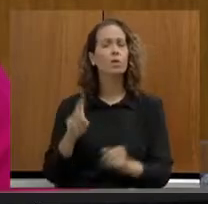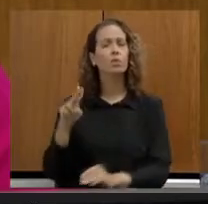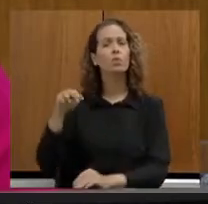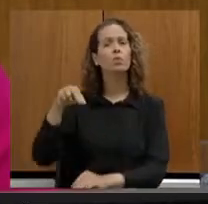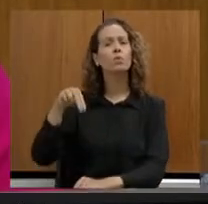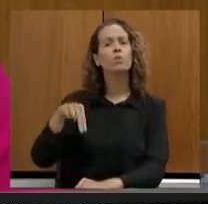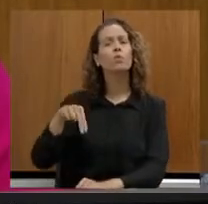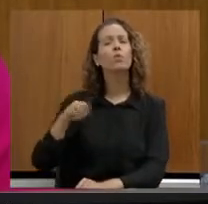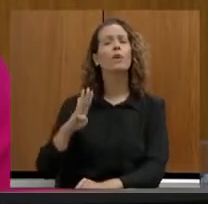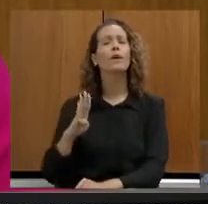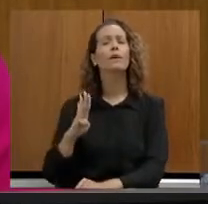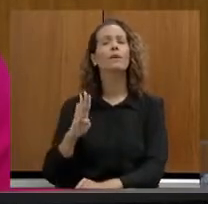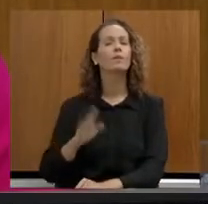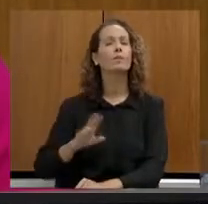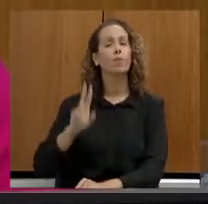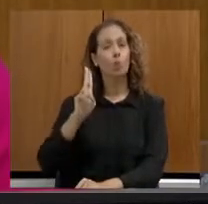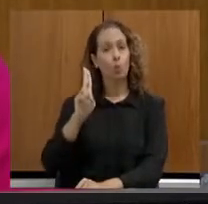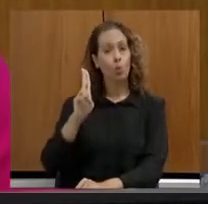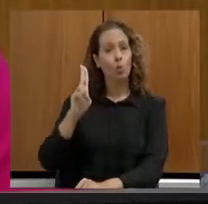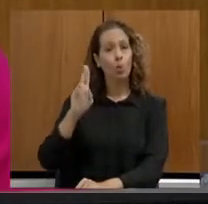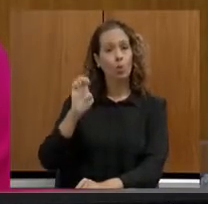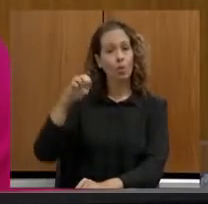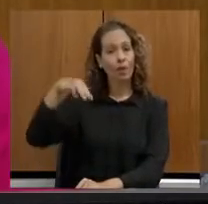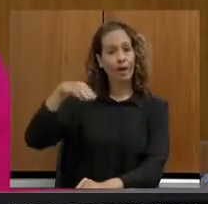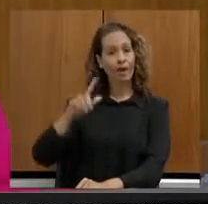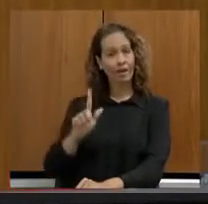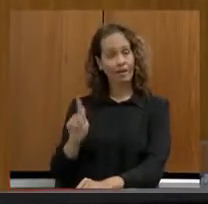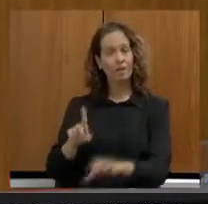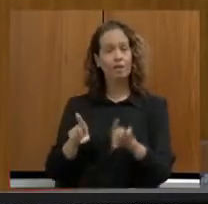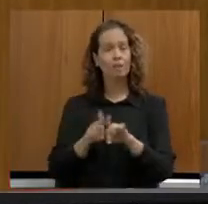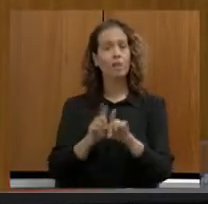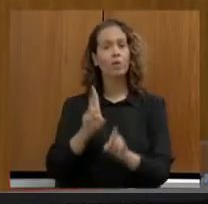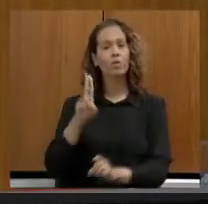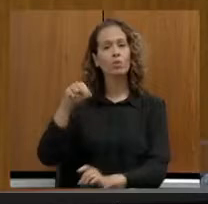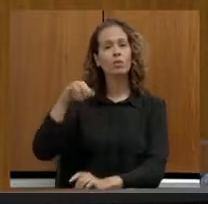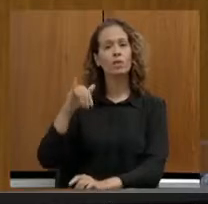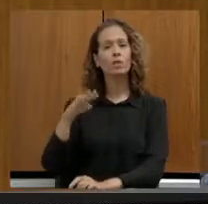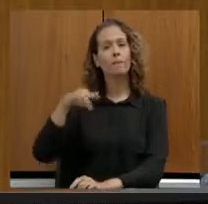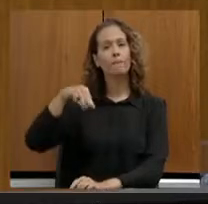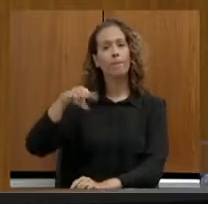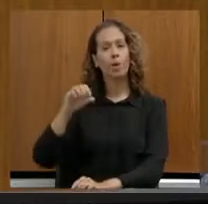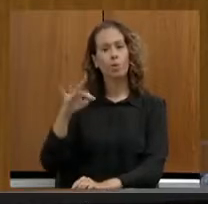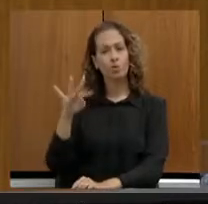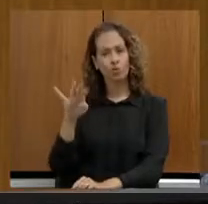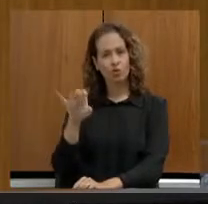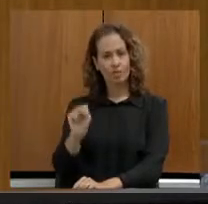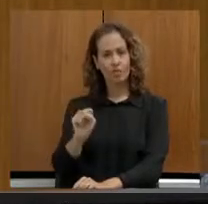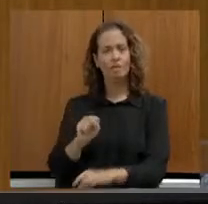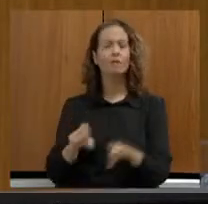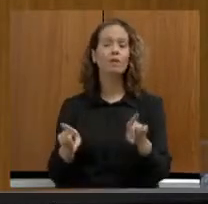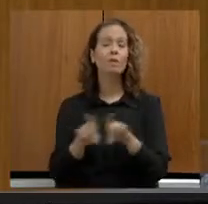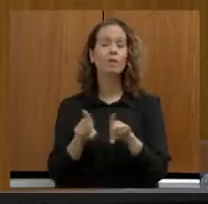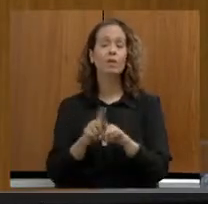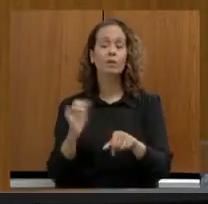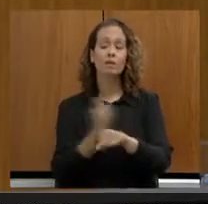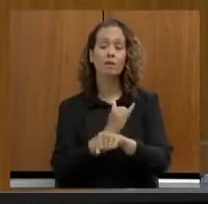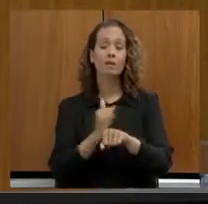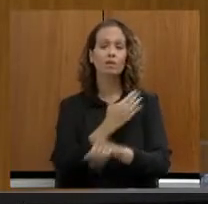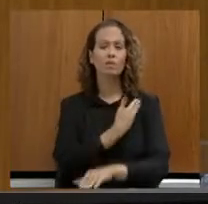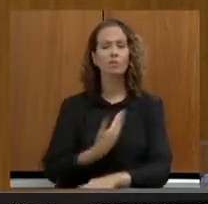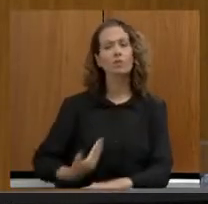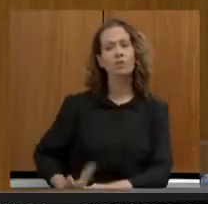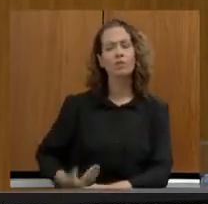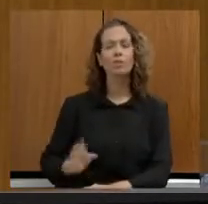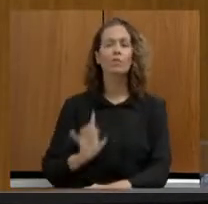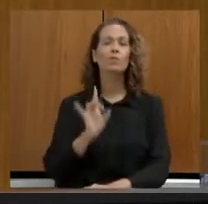que unimontes.com principais instituições para ajudar o desenvolvimento Regional E acima de tudo está dentro da Estratégia do governo não só para